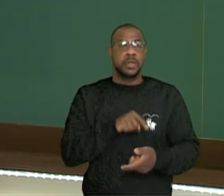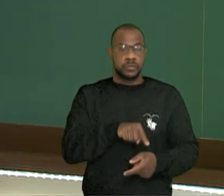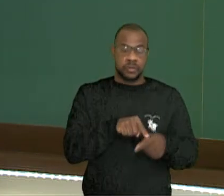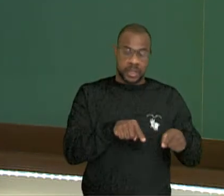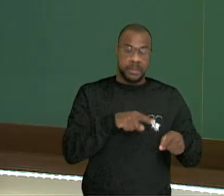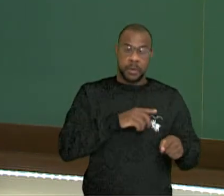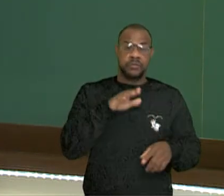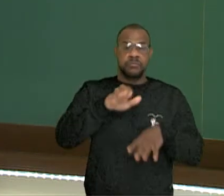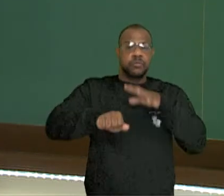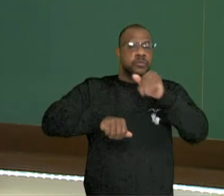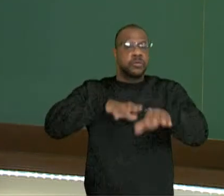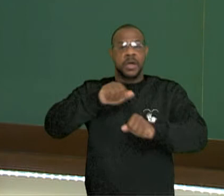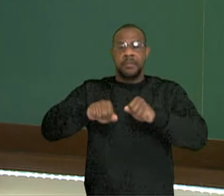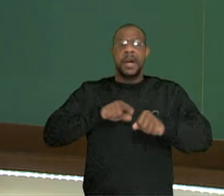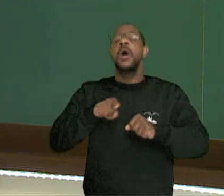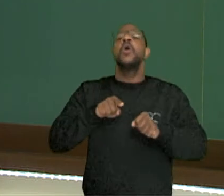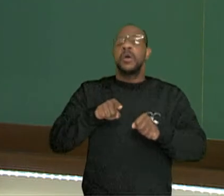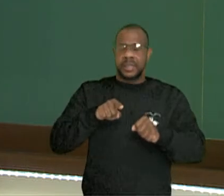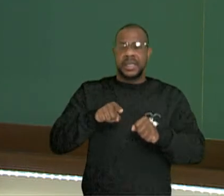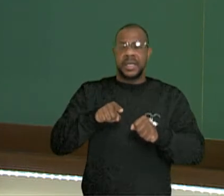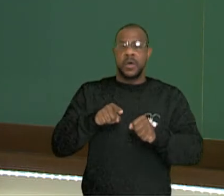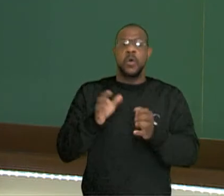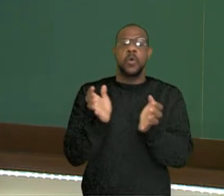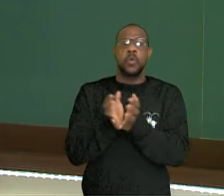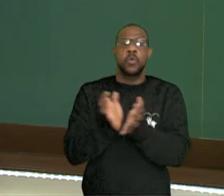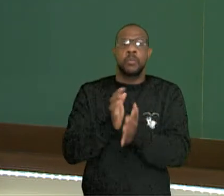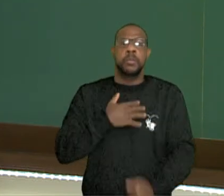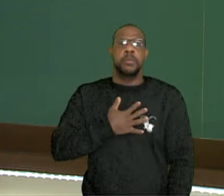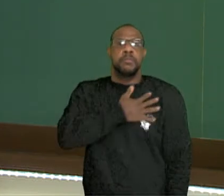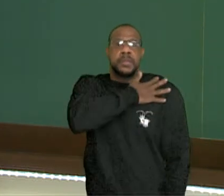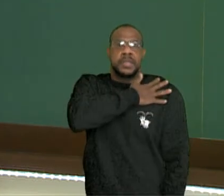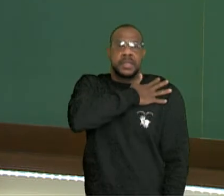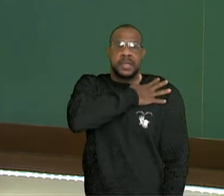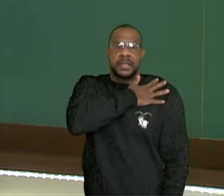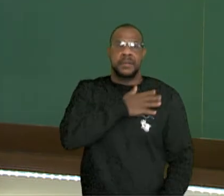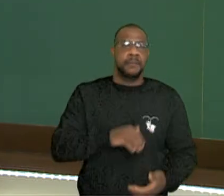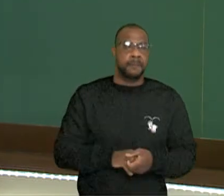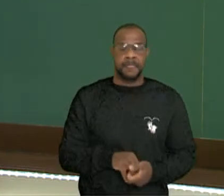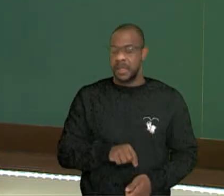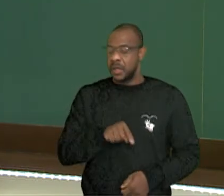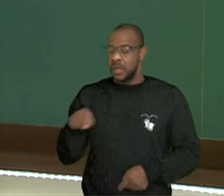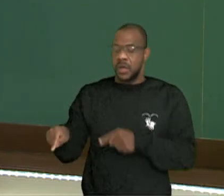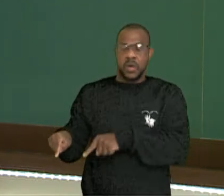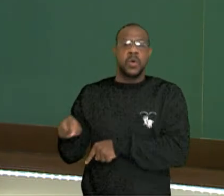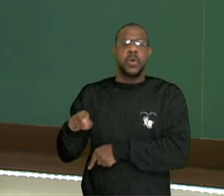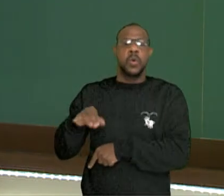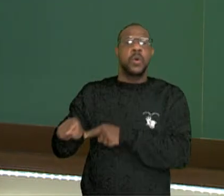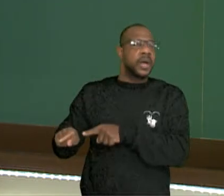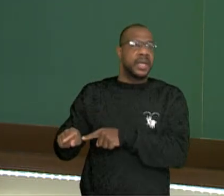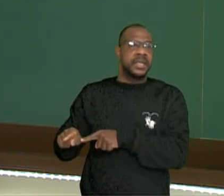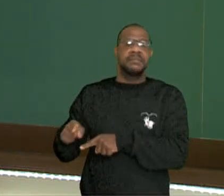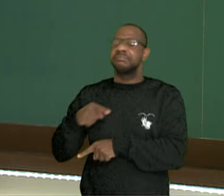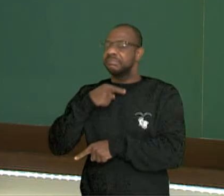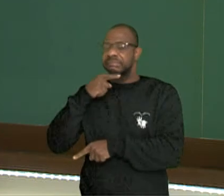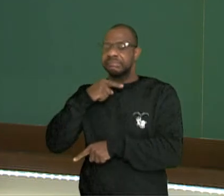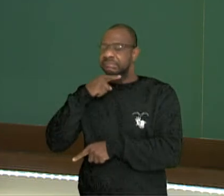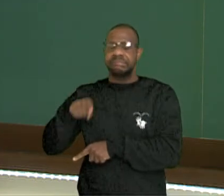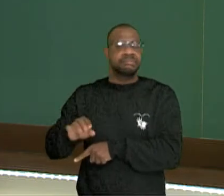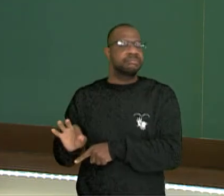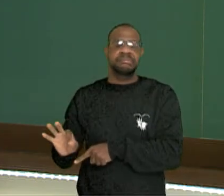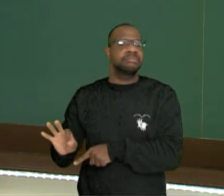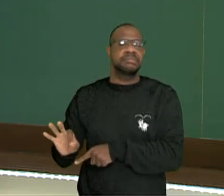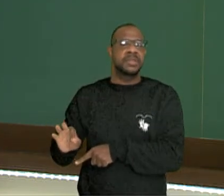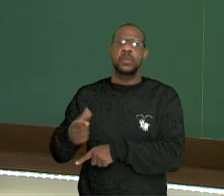forças armadas, limitando aí o poder militar dos reis, né? O rei não vai ter uma força militar. Quem vai convocar as forças